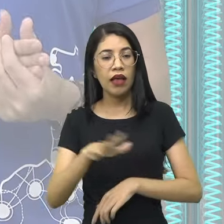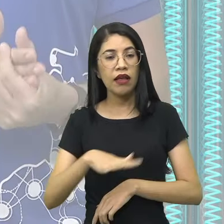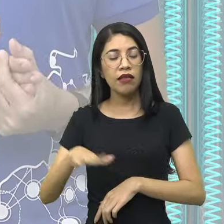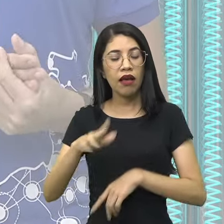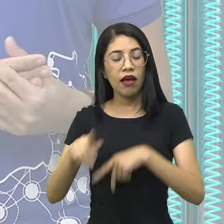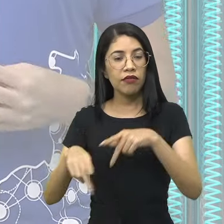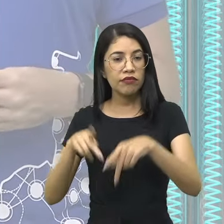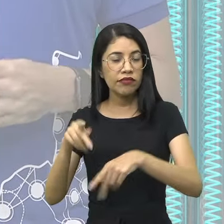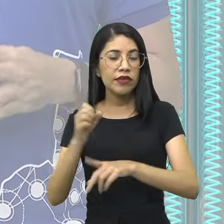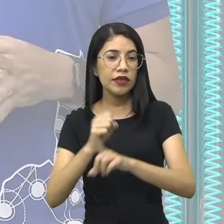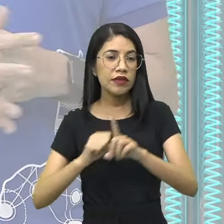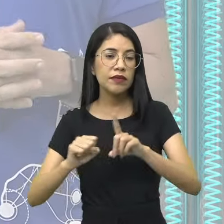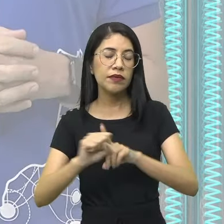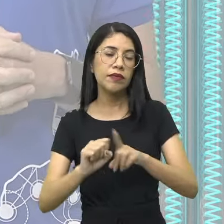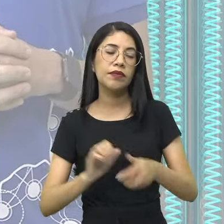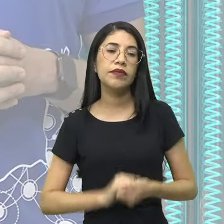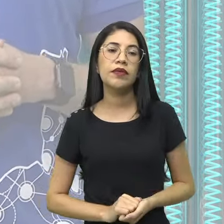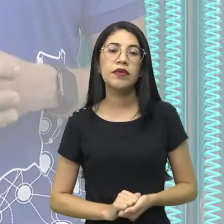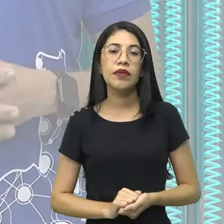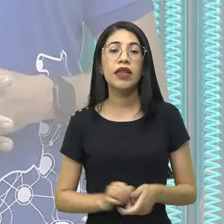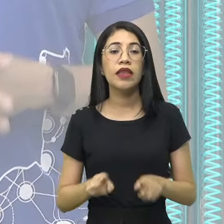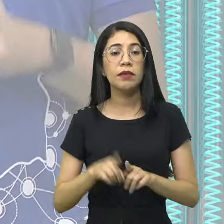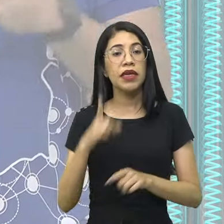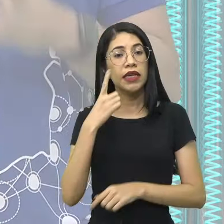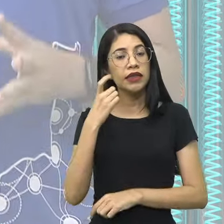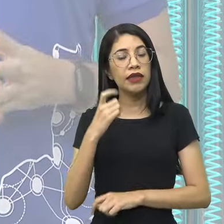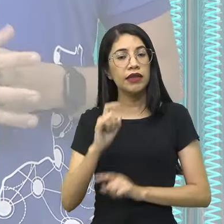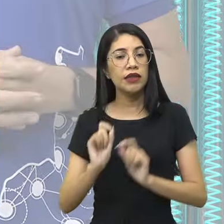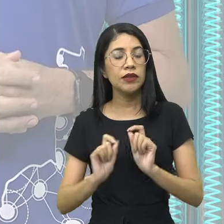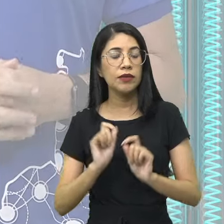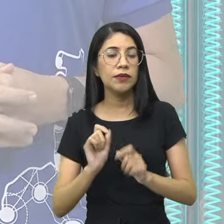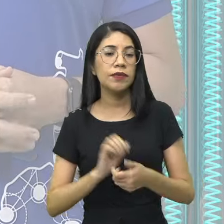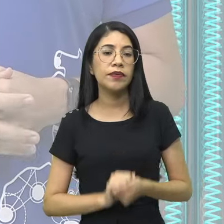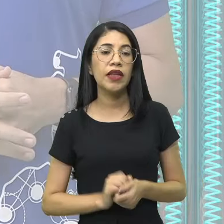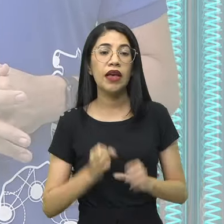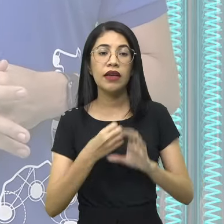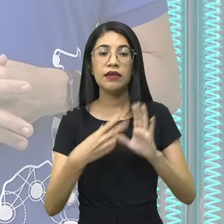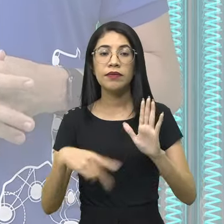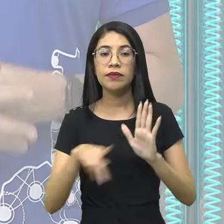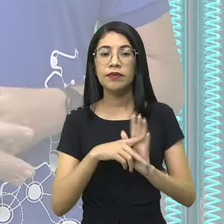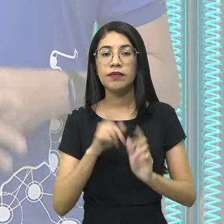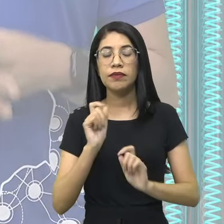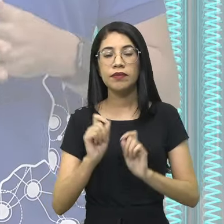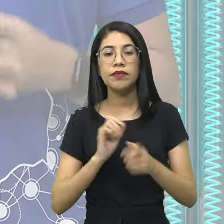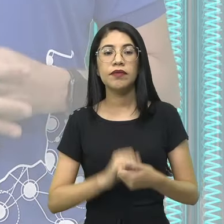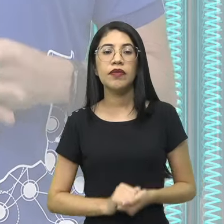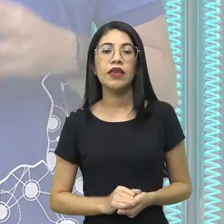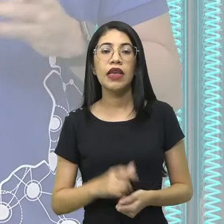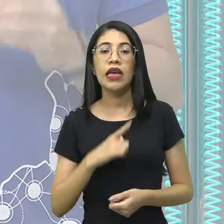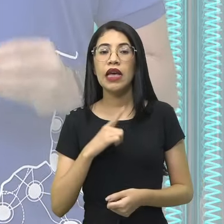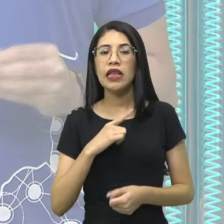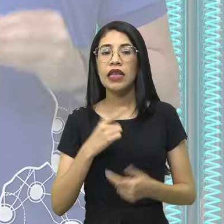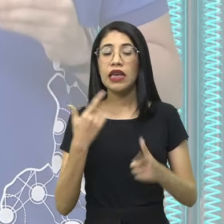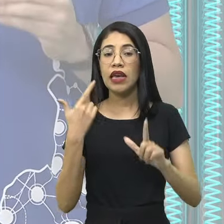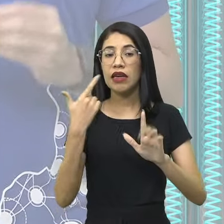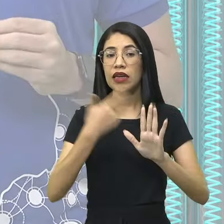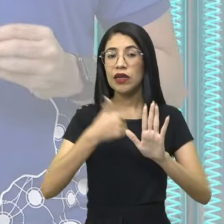determinada sociedade. A sátira é bem interessante, tá? Principal característica é a forte presença